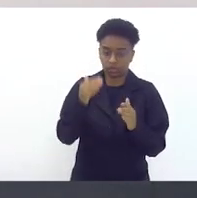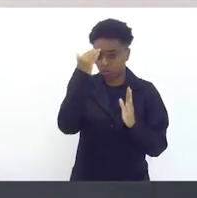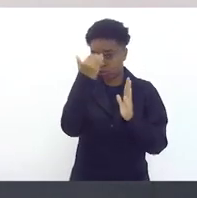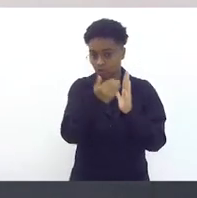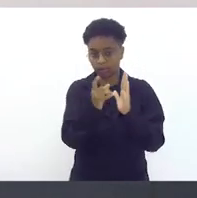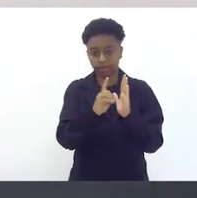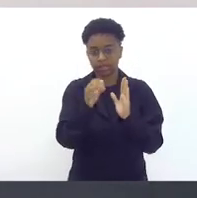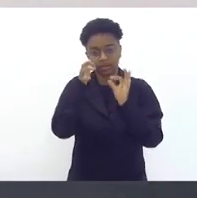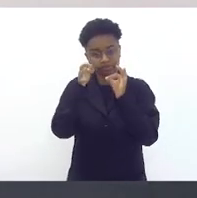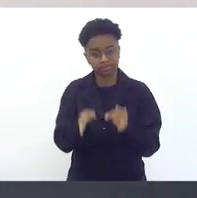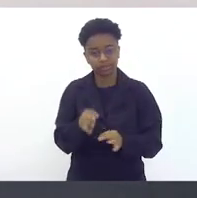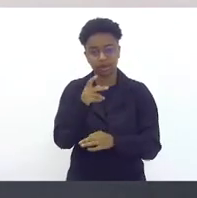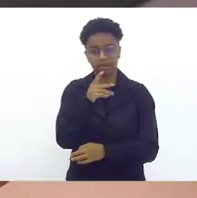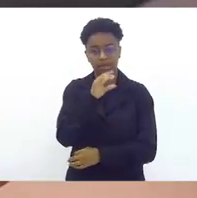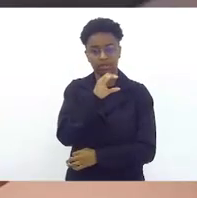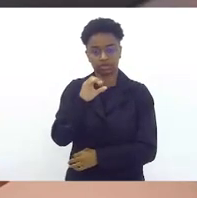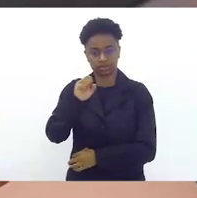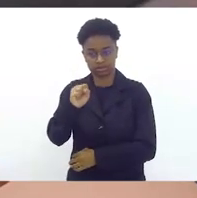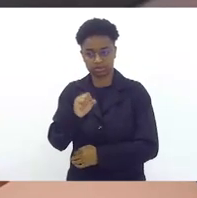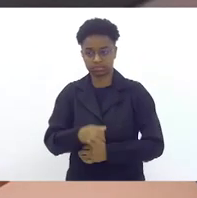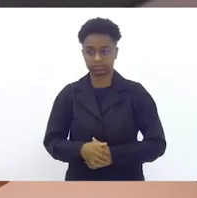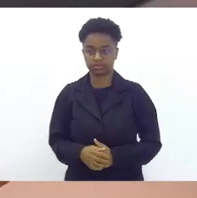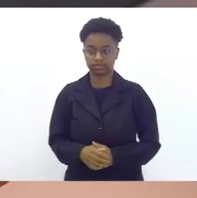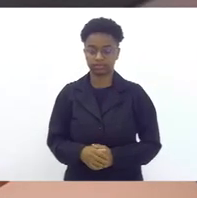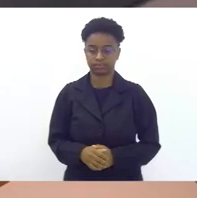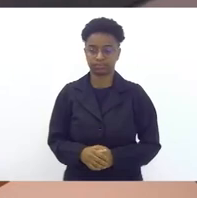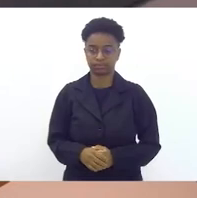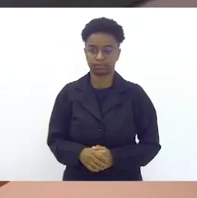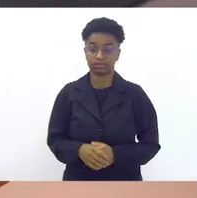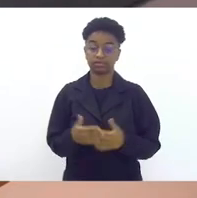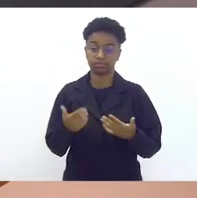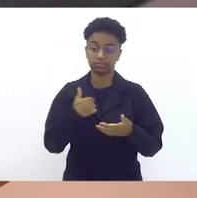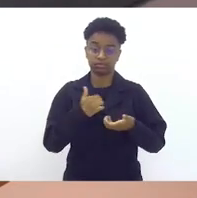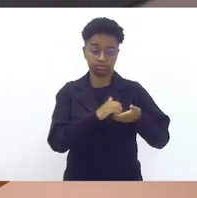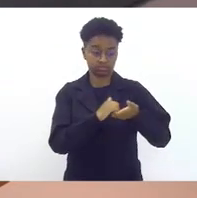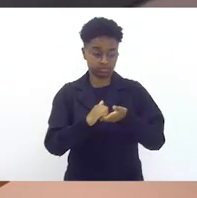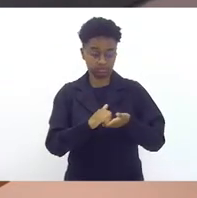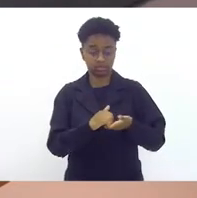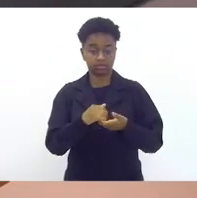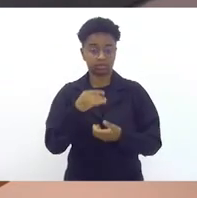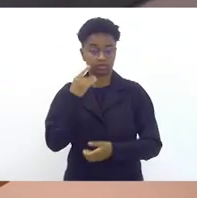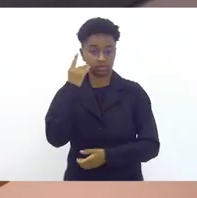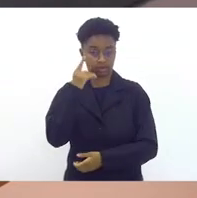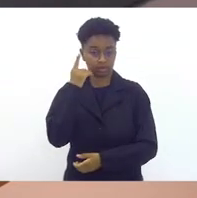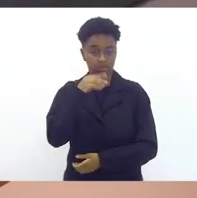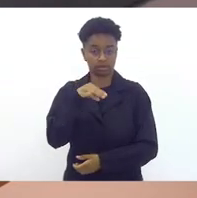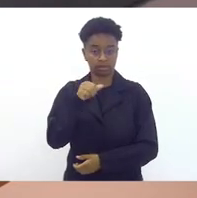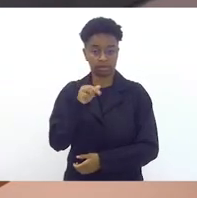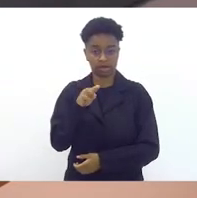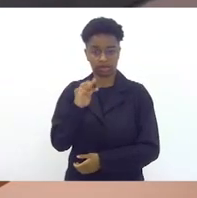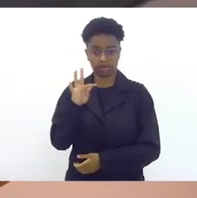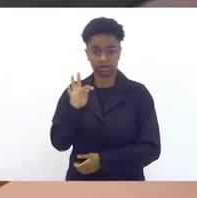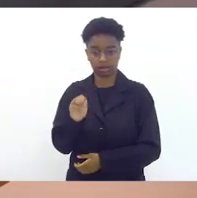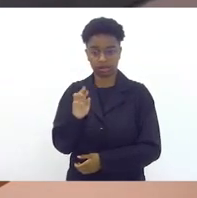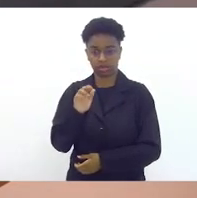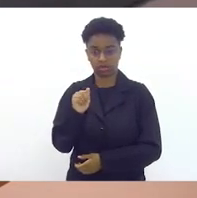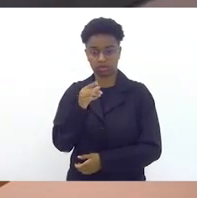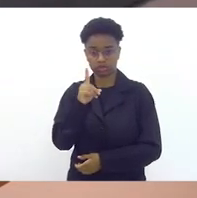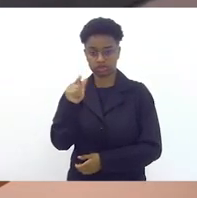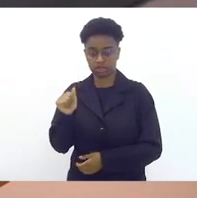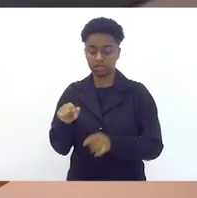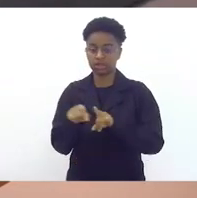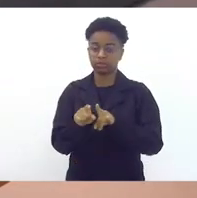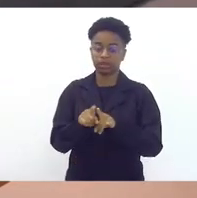do PCCS. Bom, saudar a presidente, deputada Marta Rocha, o deputado Luiz Paulo,